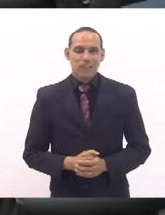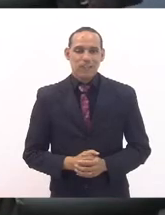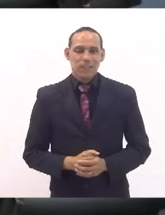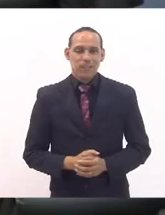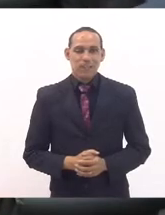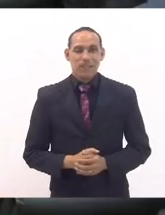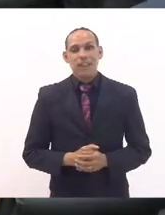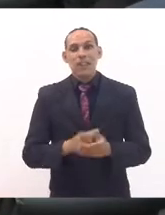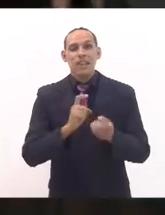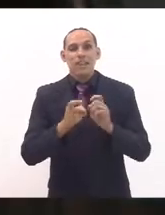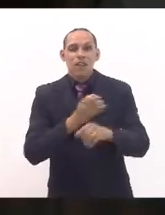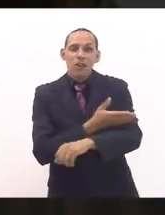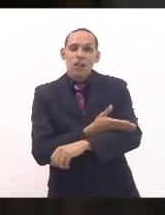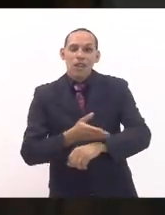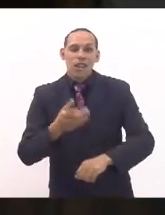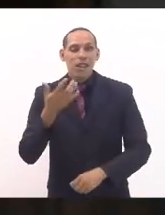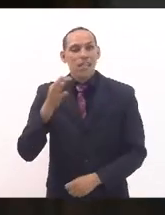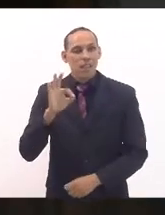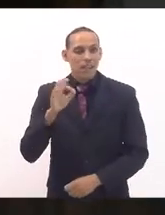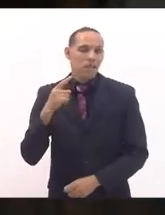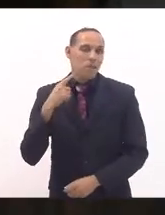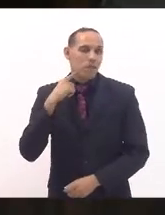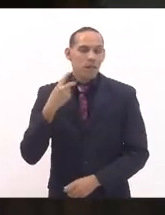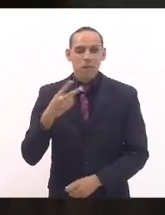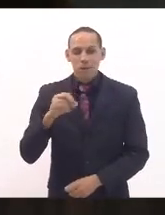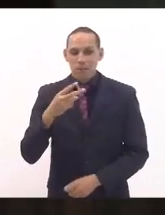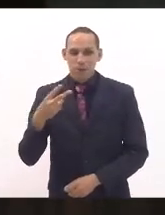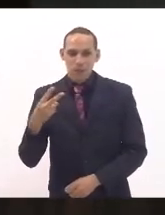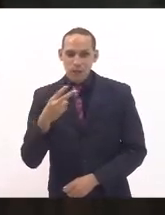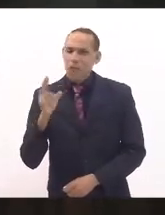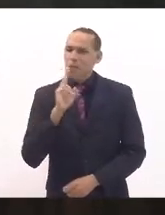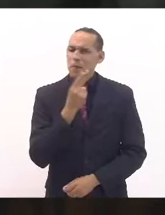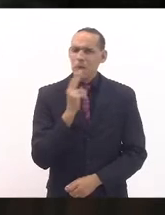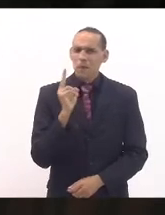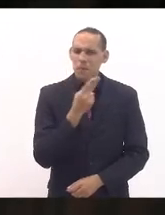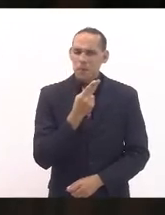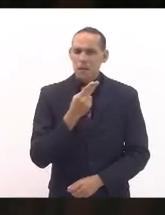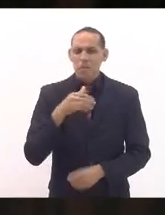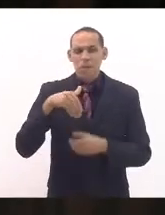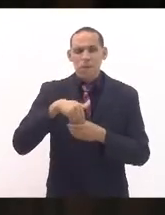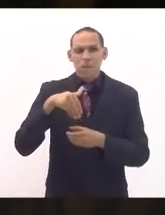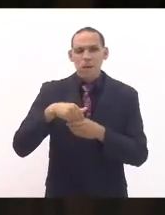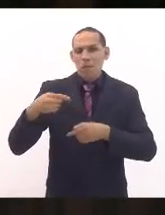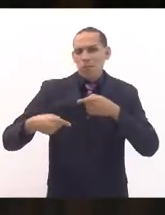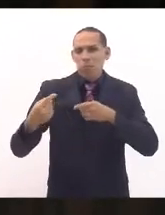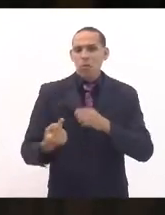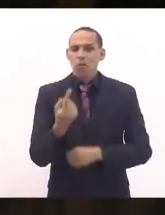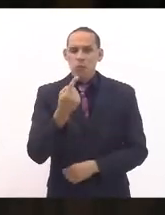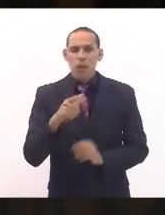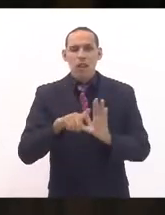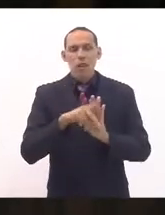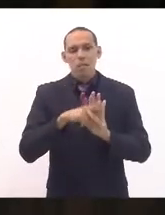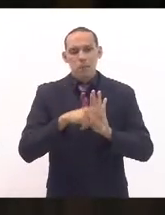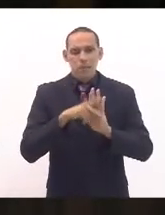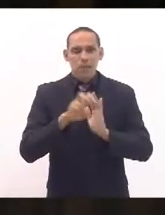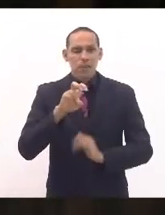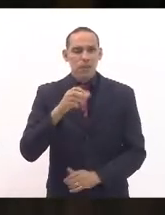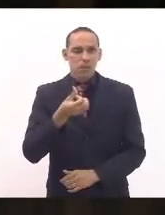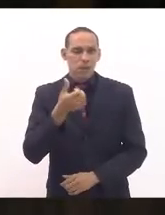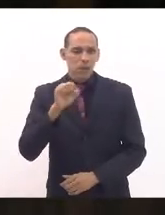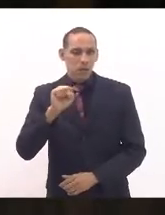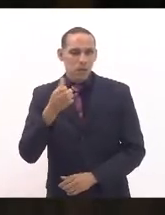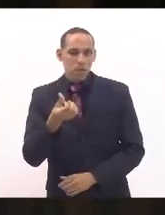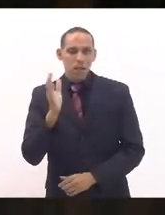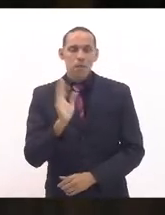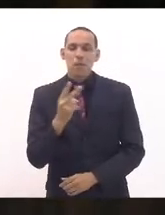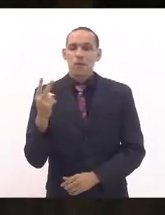Sessão ordinária do dia 10 de maio de 2022, regime de urgência, em votação, em discussão única, projeto de lei 5686